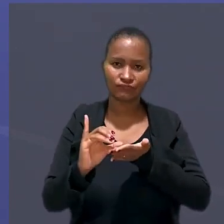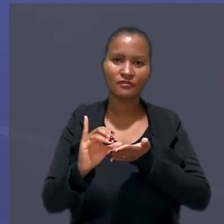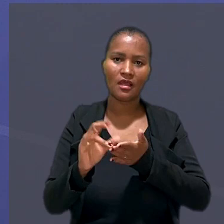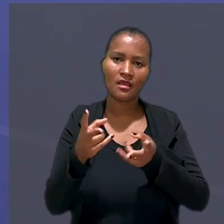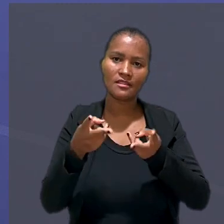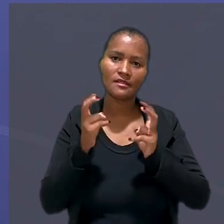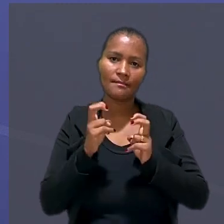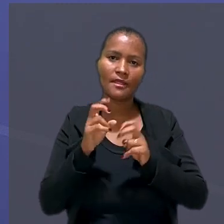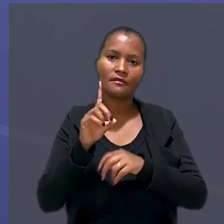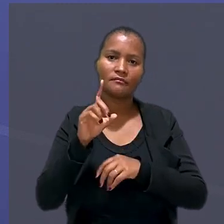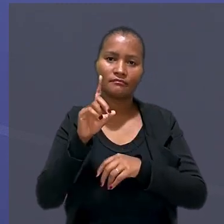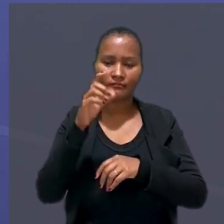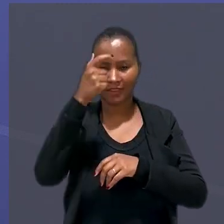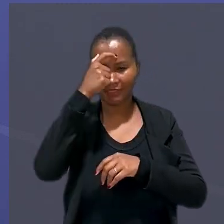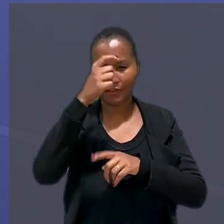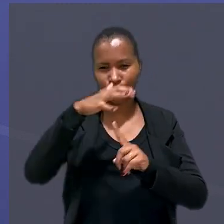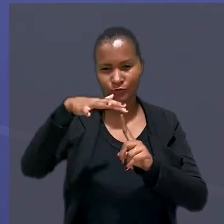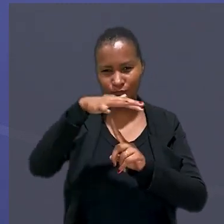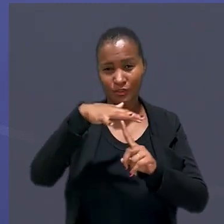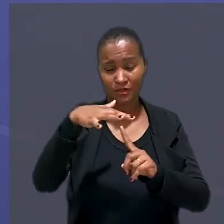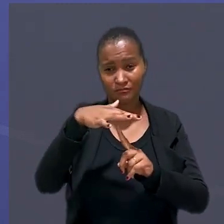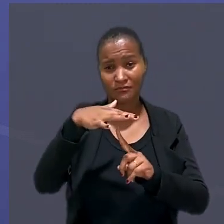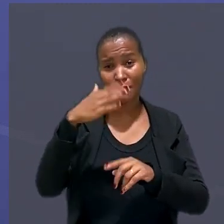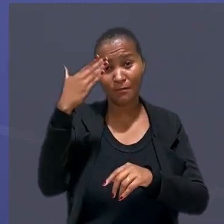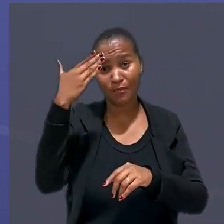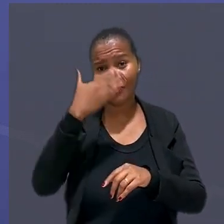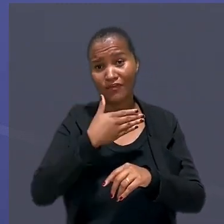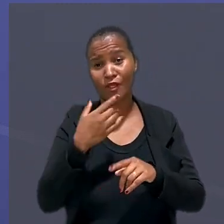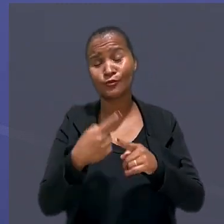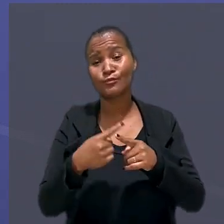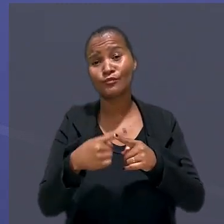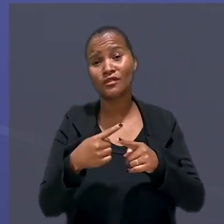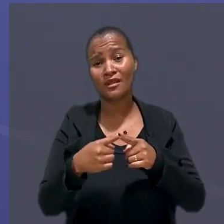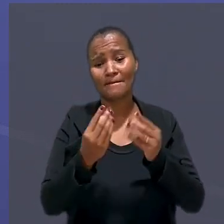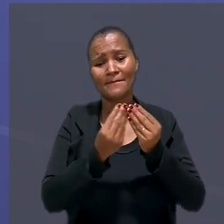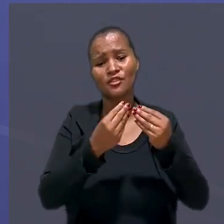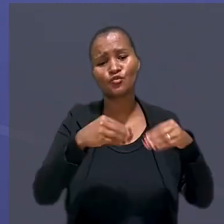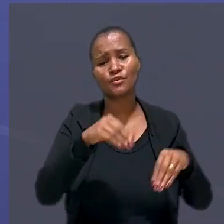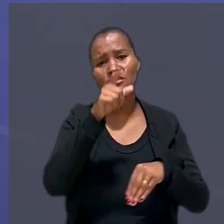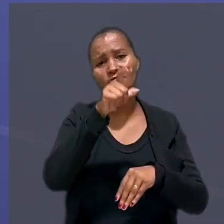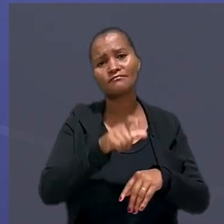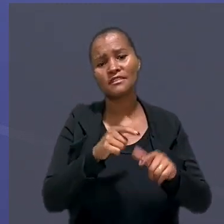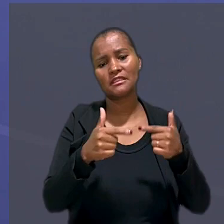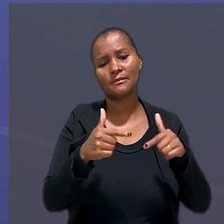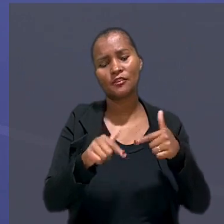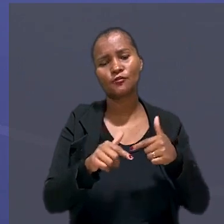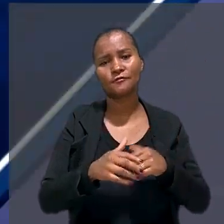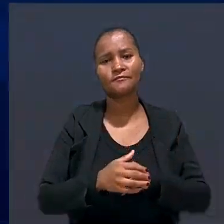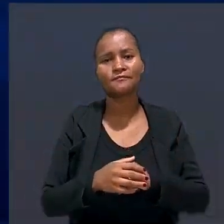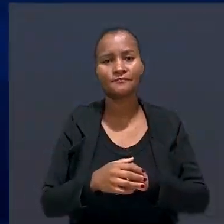por danos morais. Para o colegiado, ficou comprovado que a situação gerou prejuízos ao trabalhador.